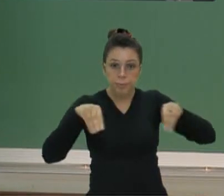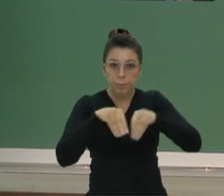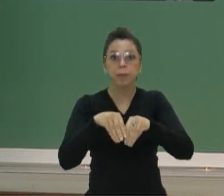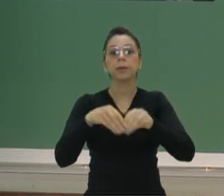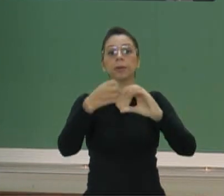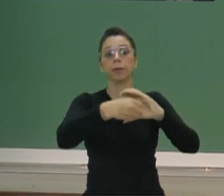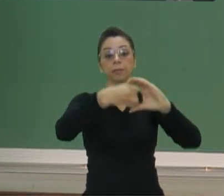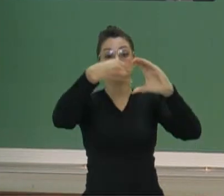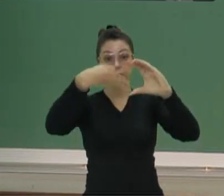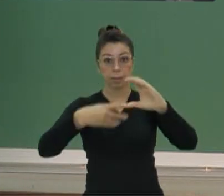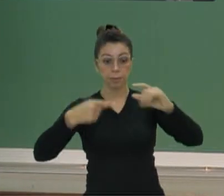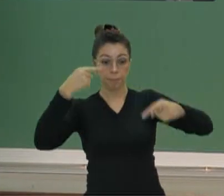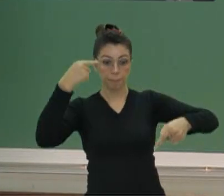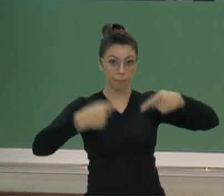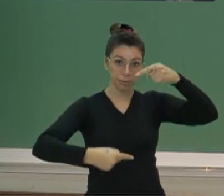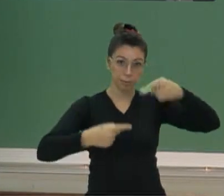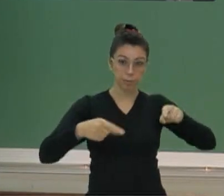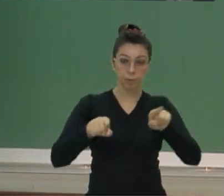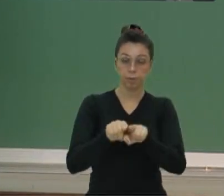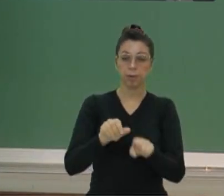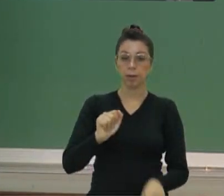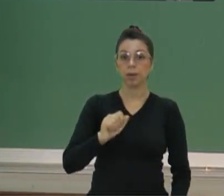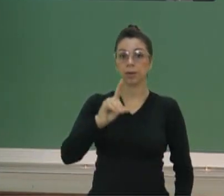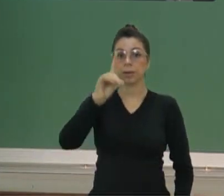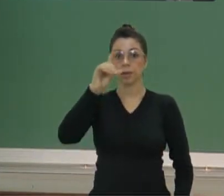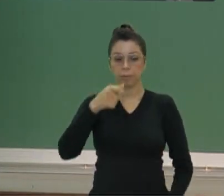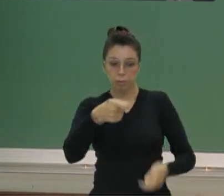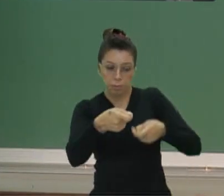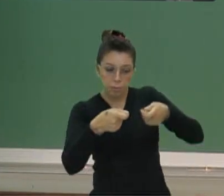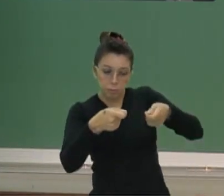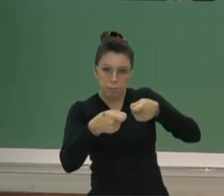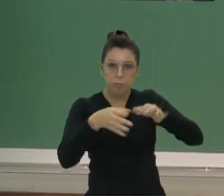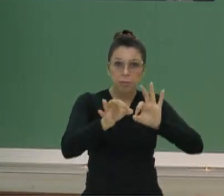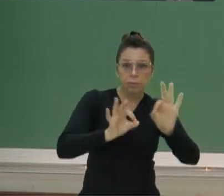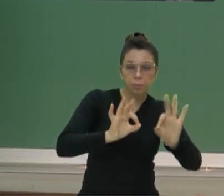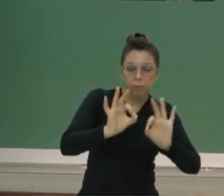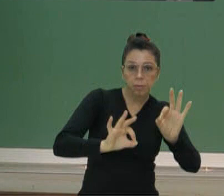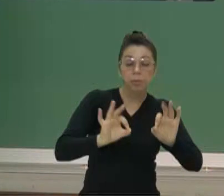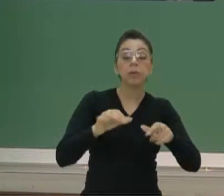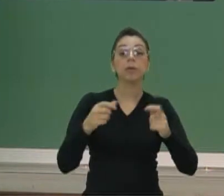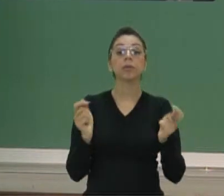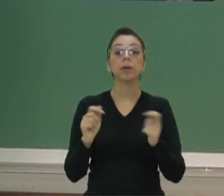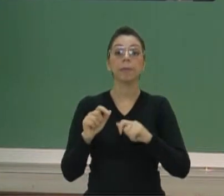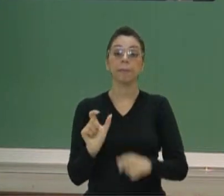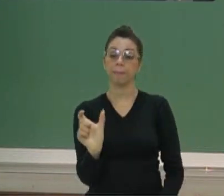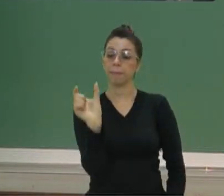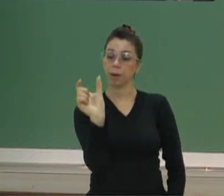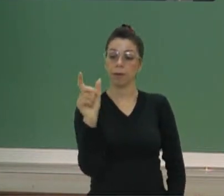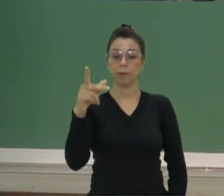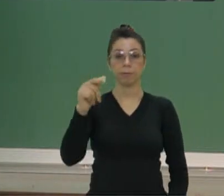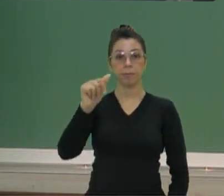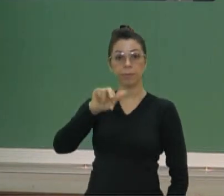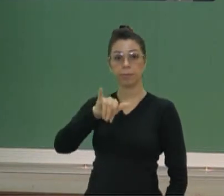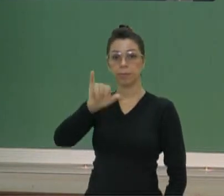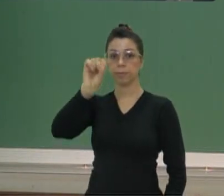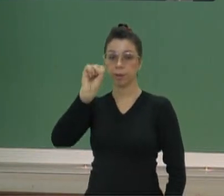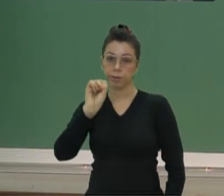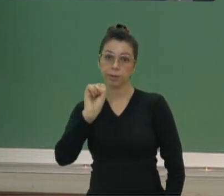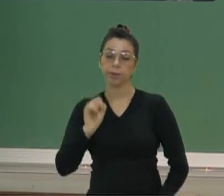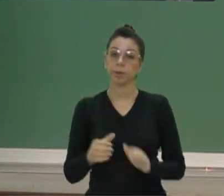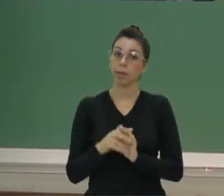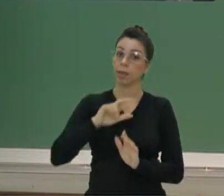características políticas e administrativas que dá a ele essa noção da palavra país. Não é a mesma coisa